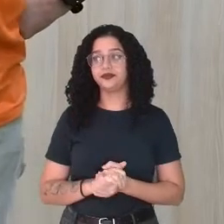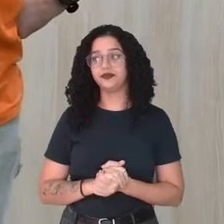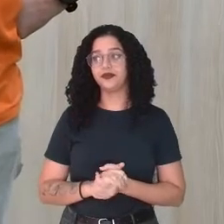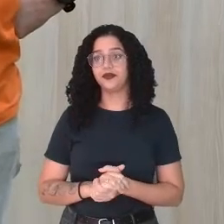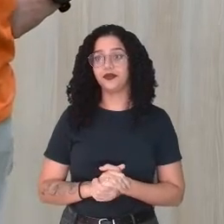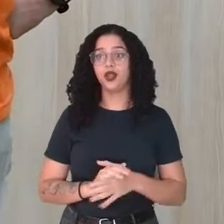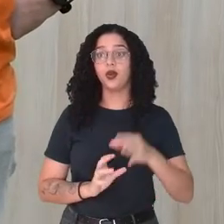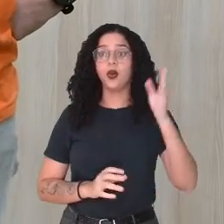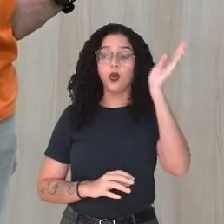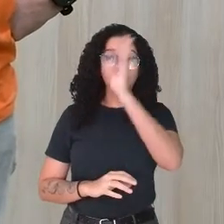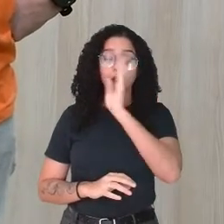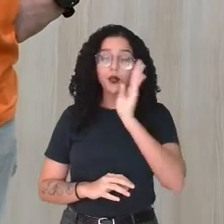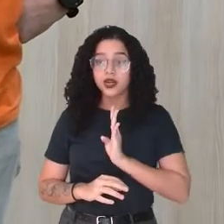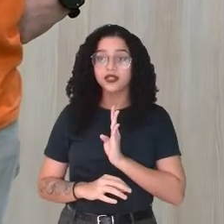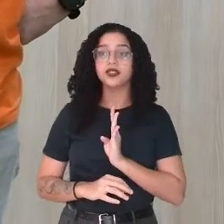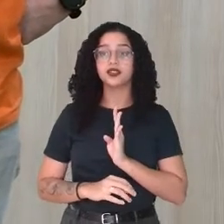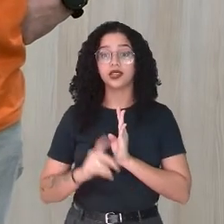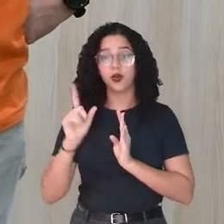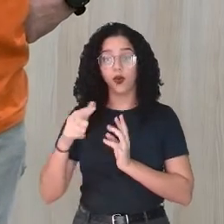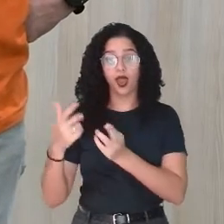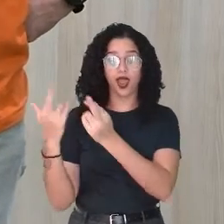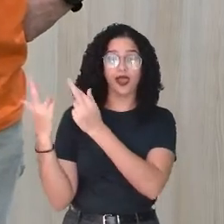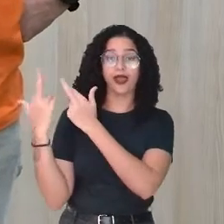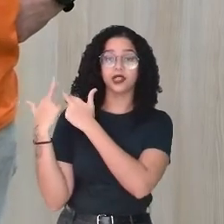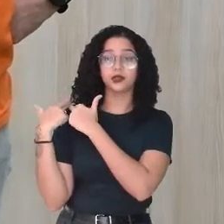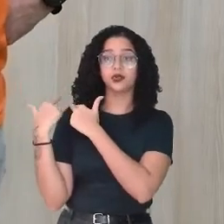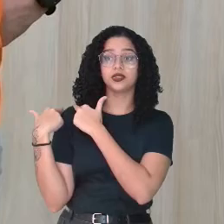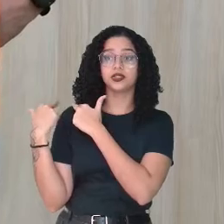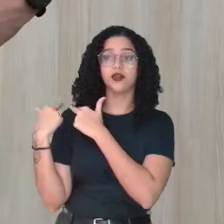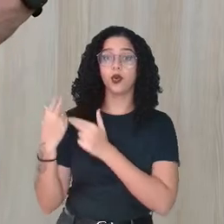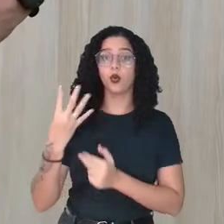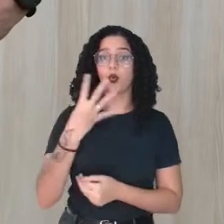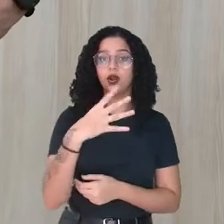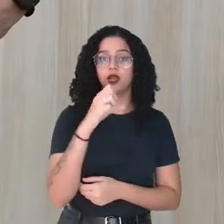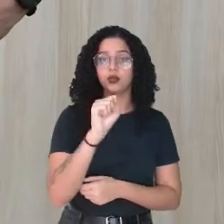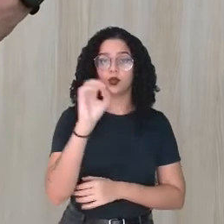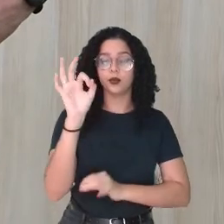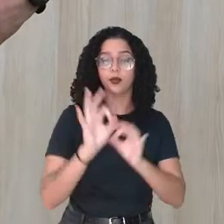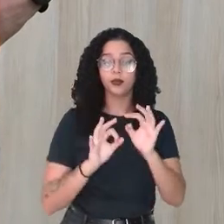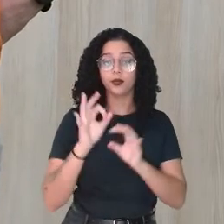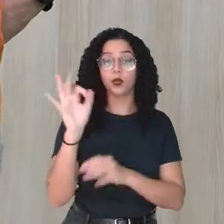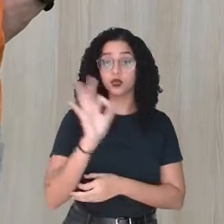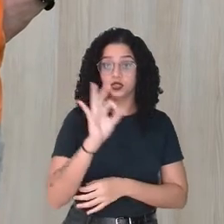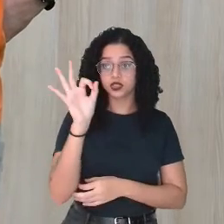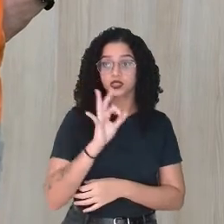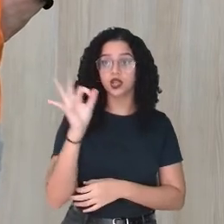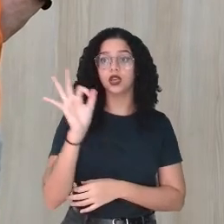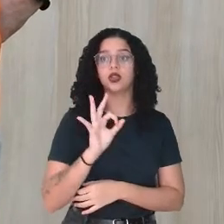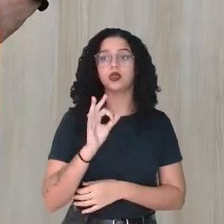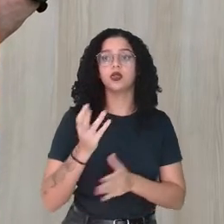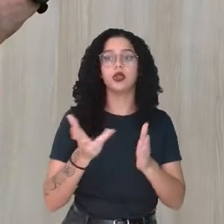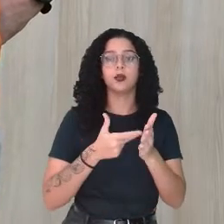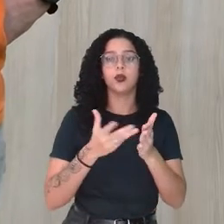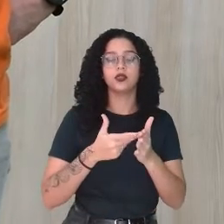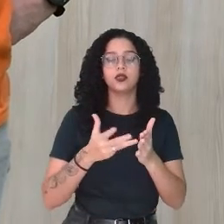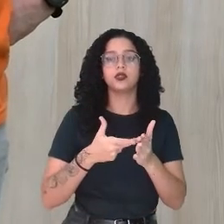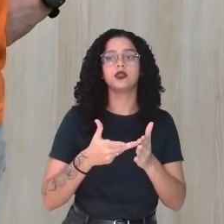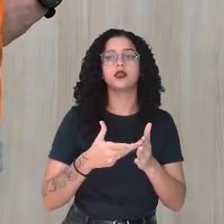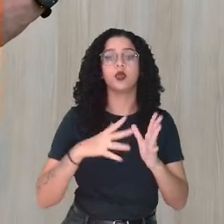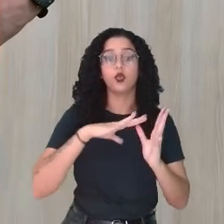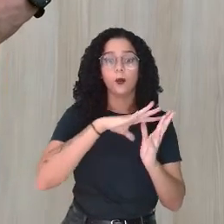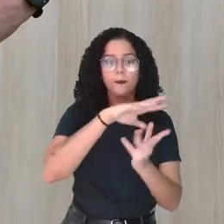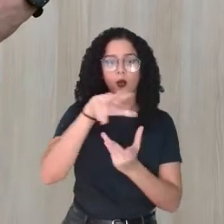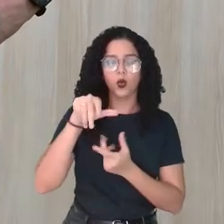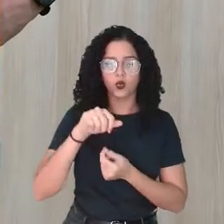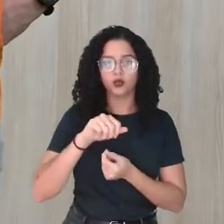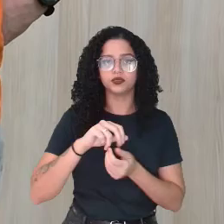O Brasil, ele é responsável por 48% da produção de soja do mundo. Isso